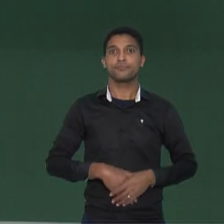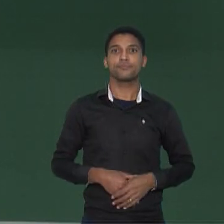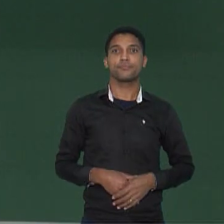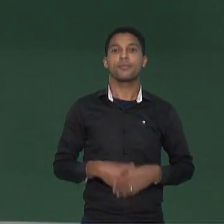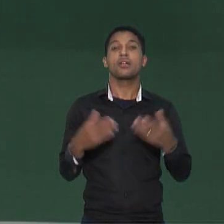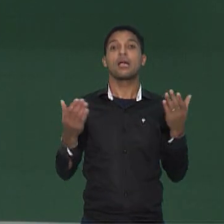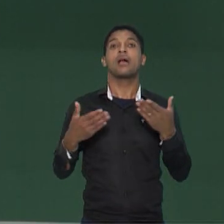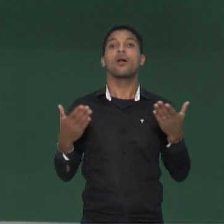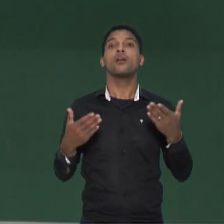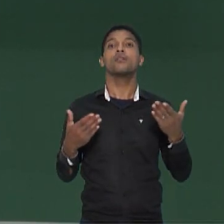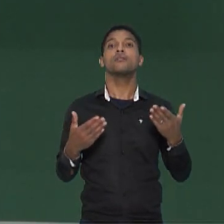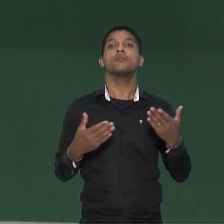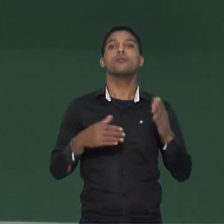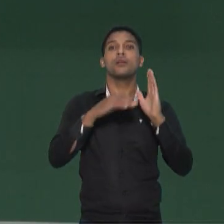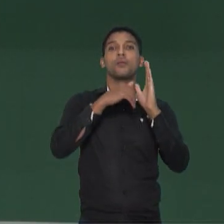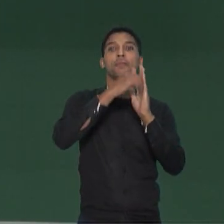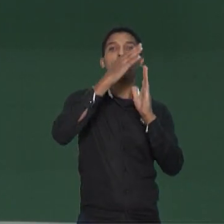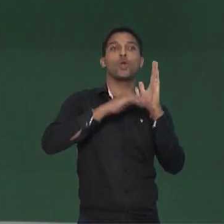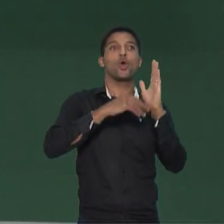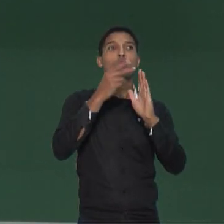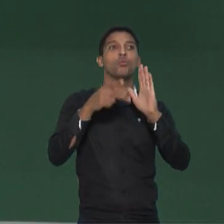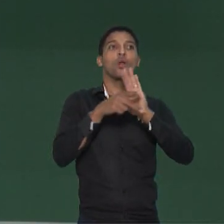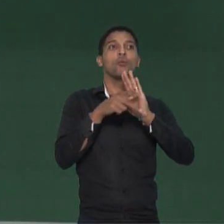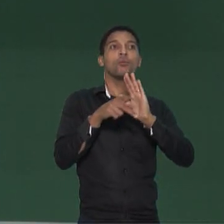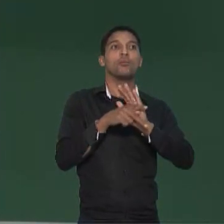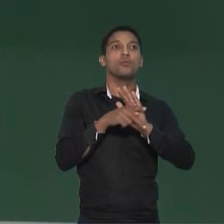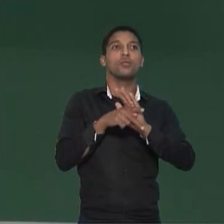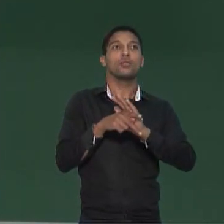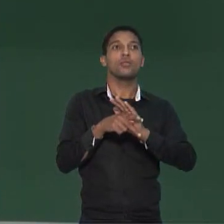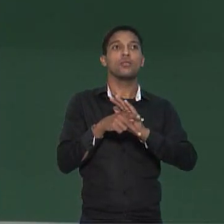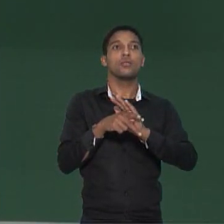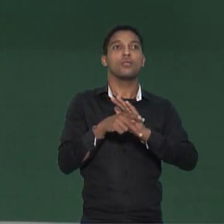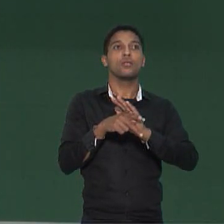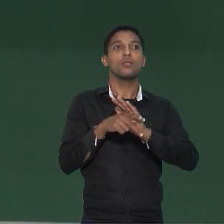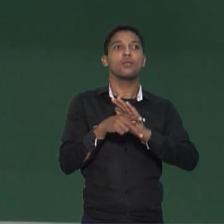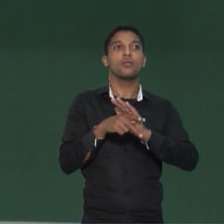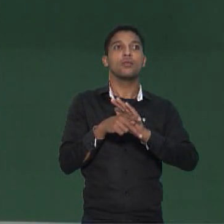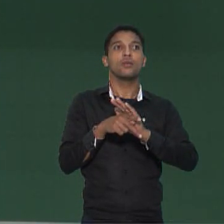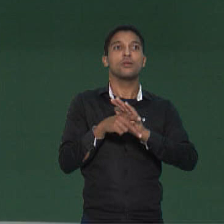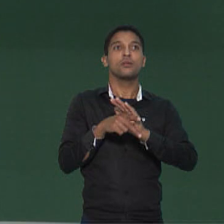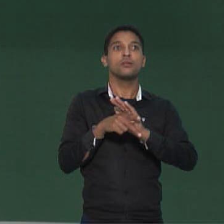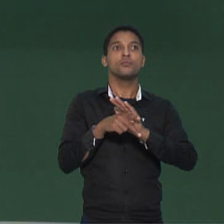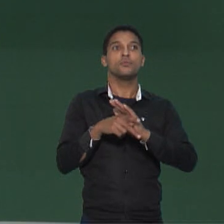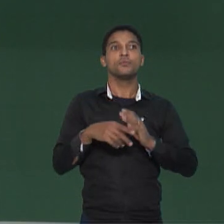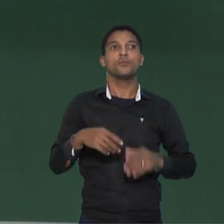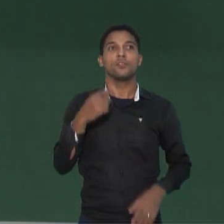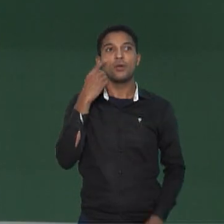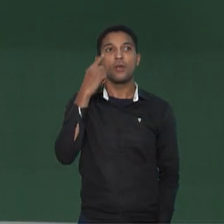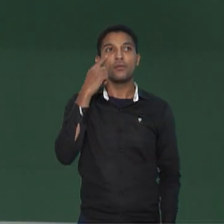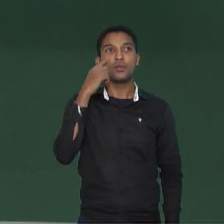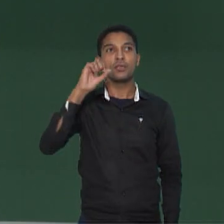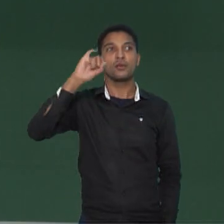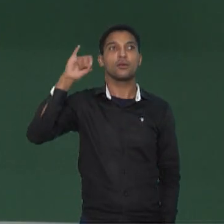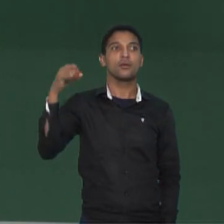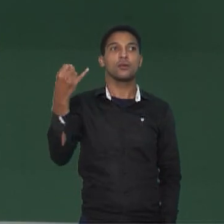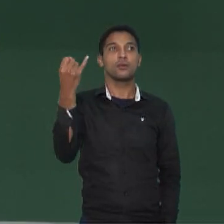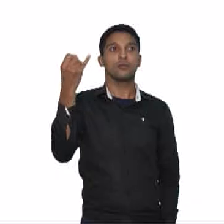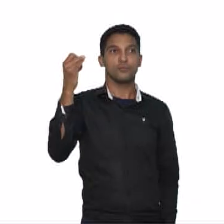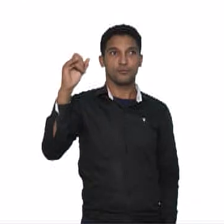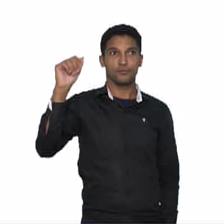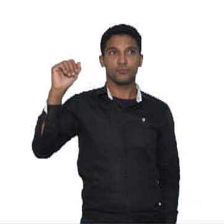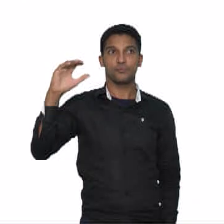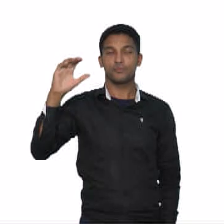neoclassicistas. Esse é o grande nome, né? Jacques-Louis David, muito conhecido só como David, de